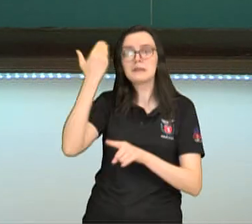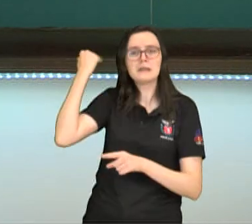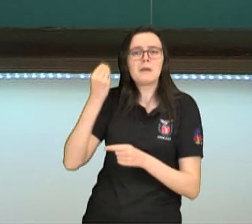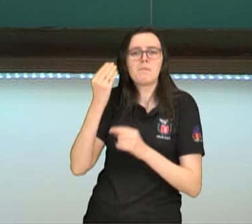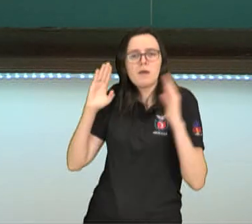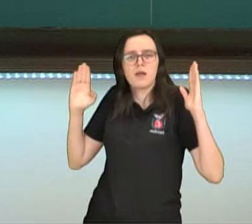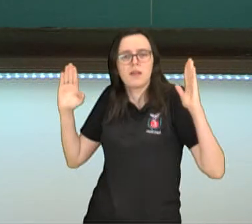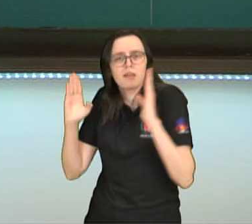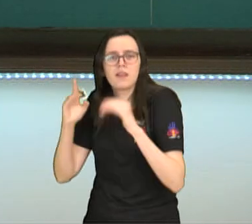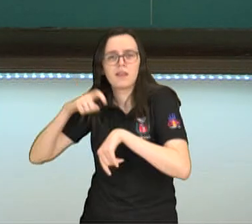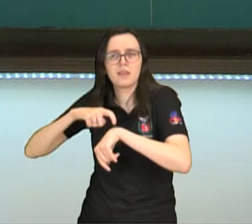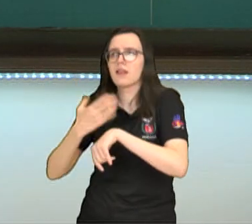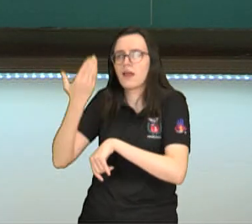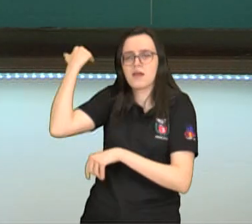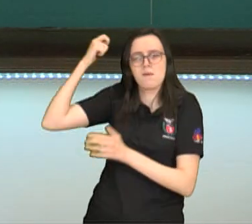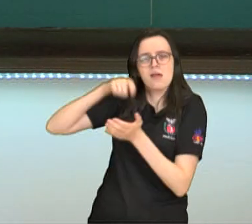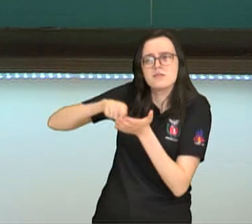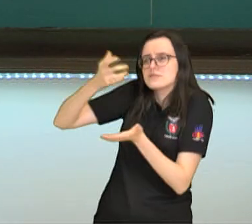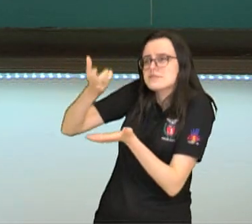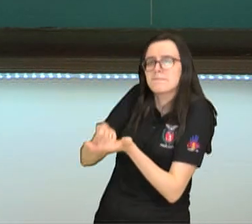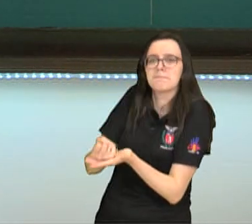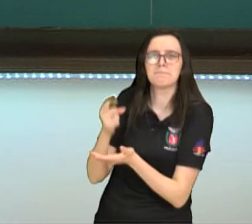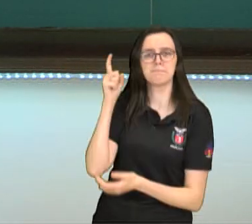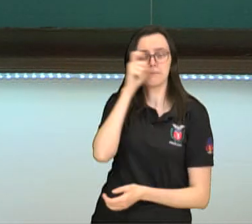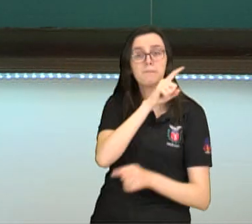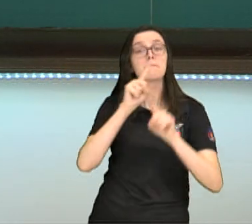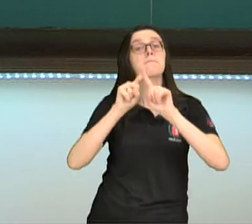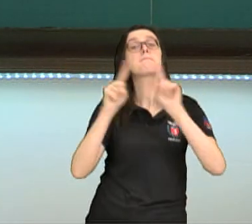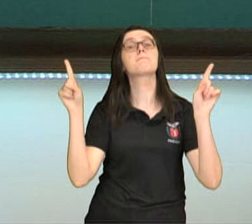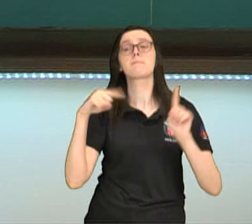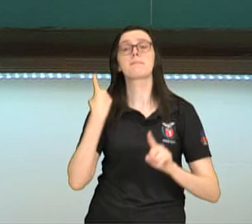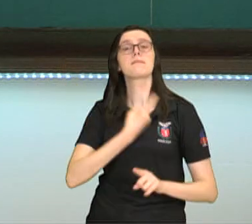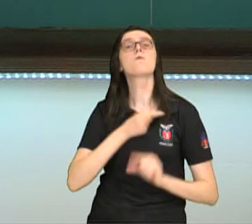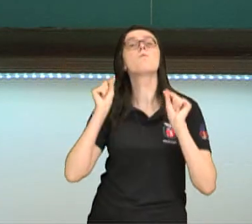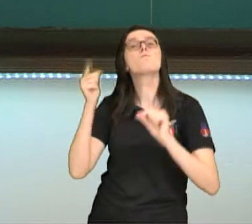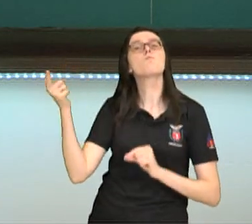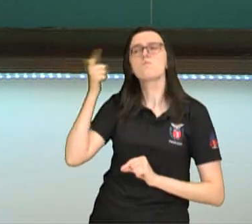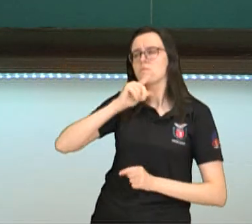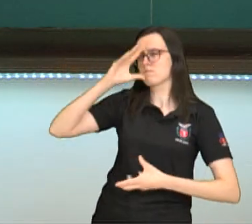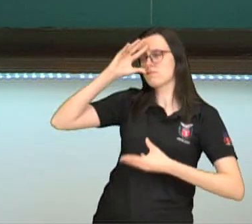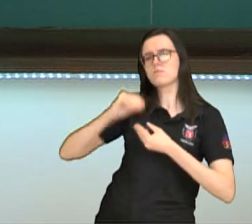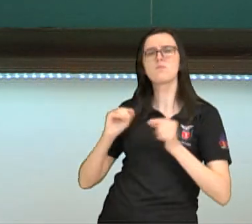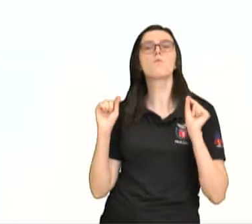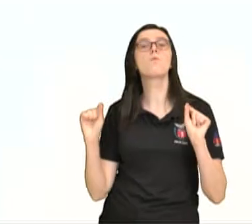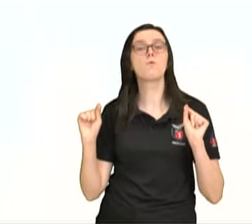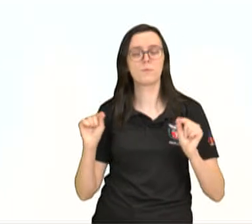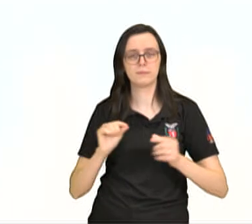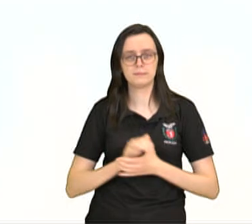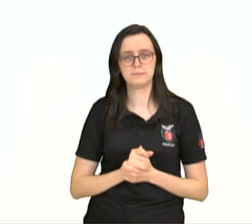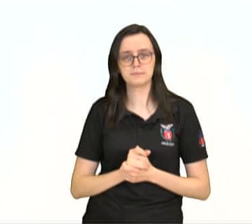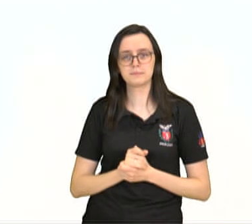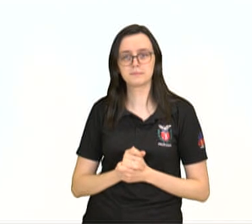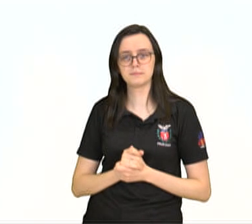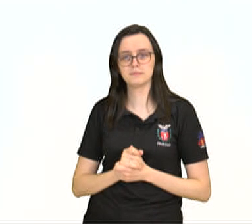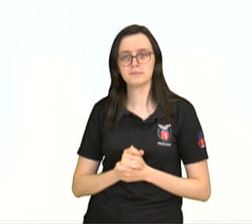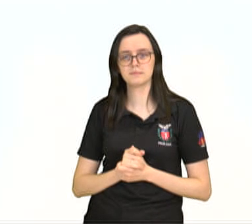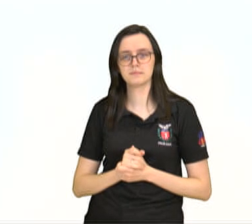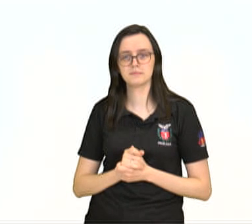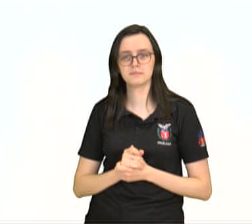restrito, a questão da escrita, né? Porém, o que a gente consegue deduzir é que a